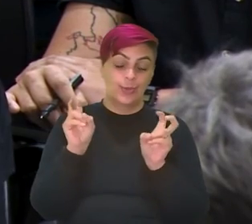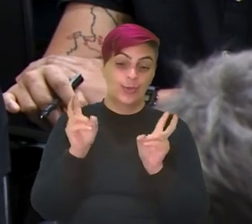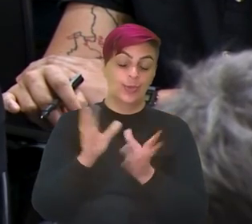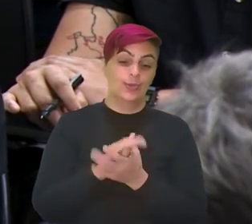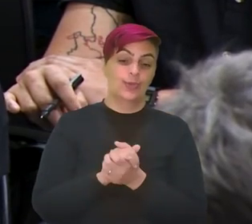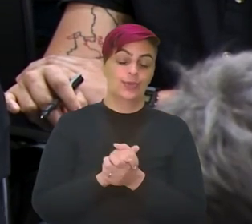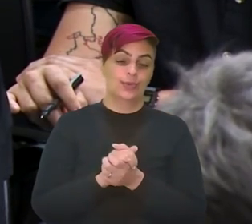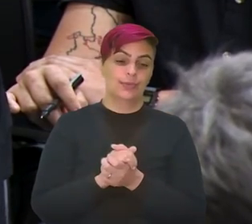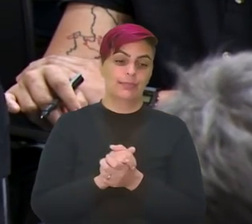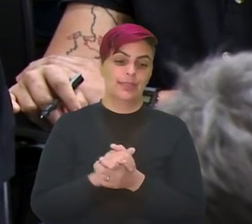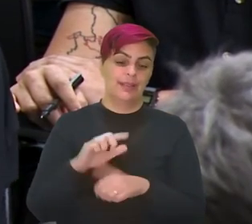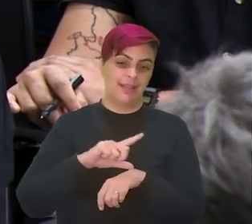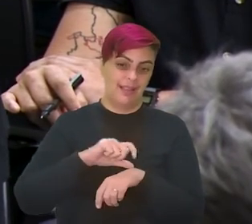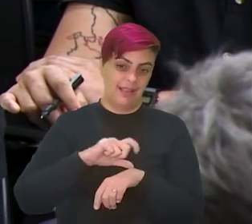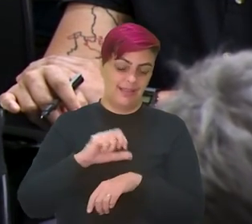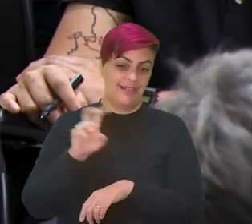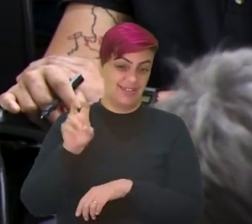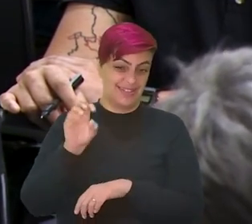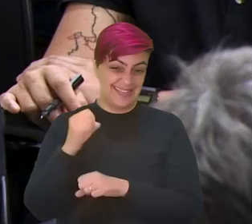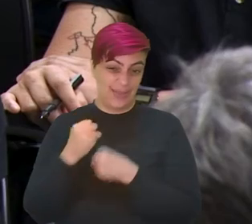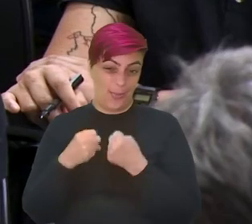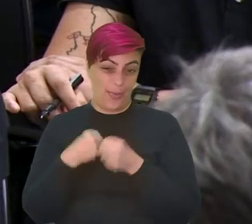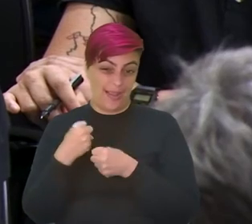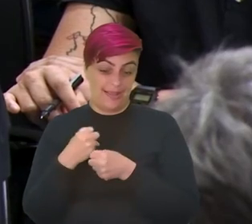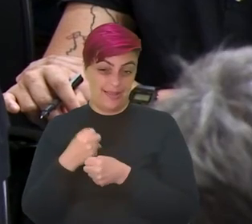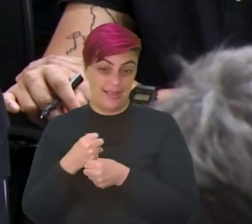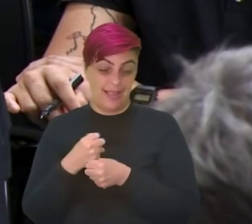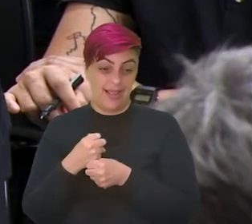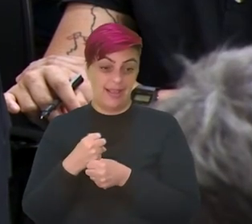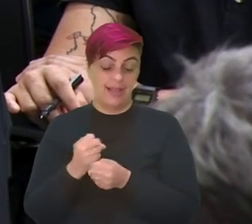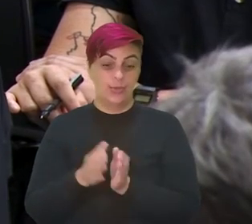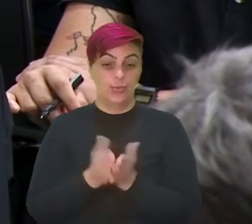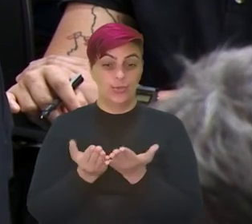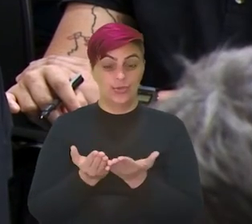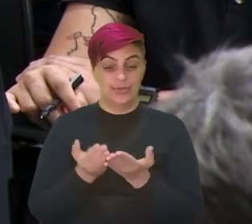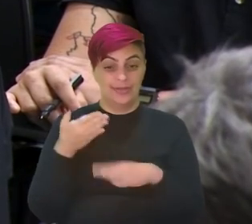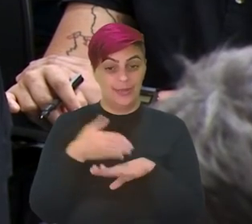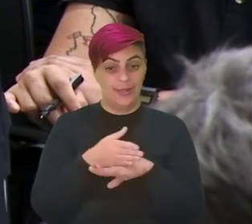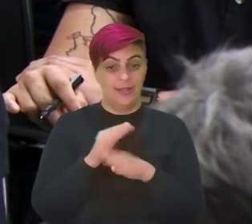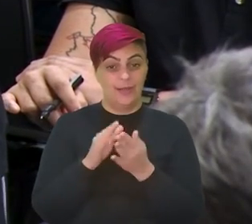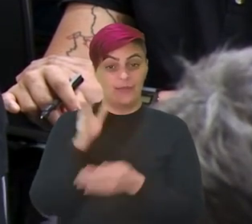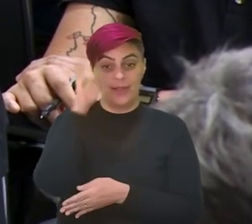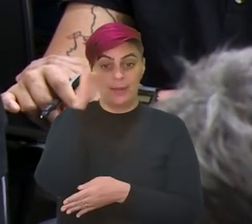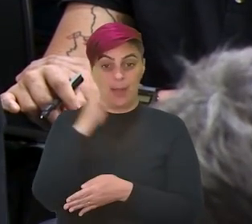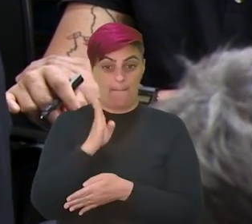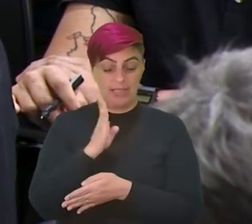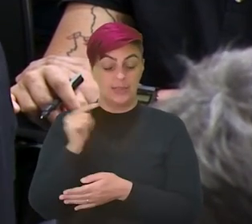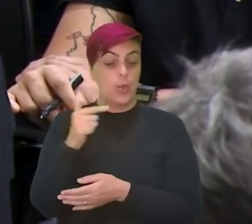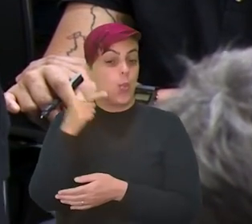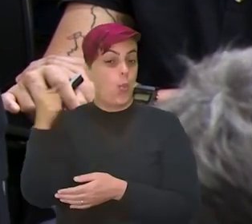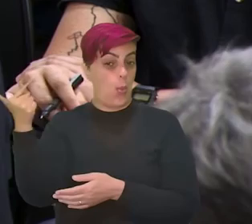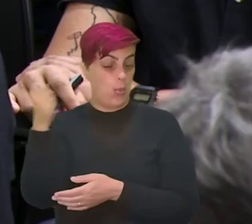de houve 50, um atraso de 50 anos da publicação dos Argonautas no Brasil. Em